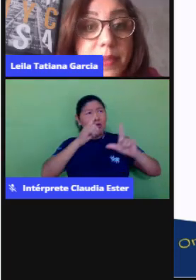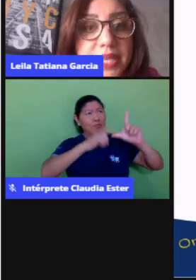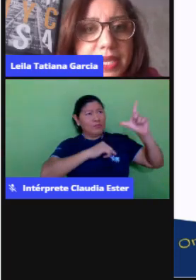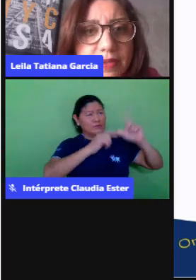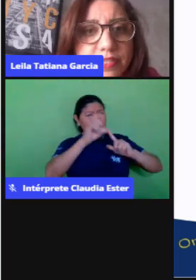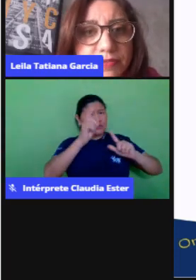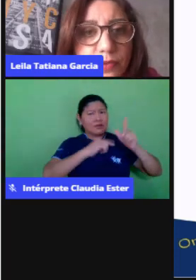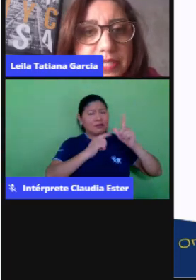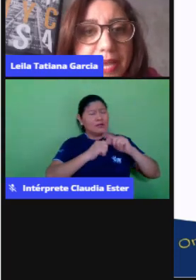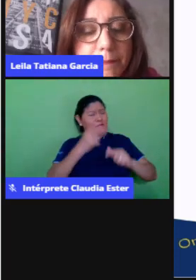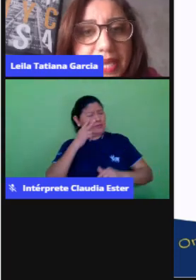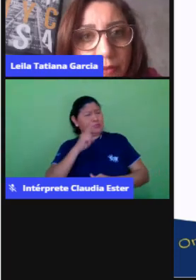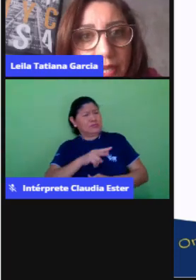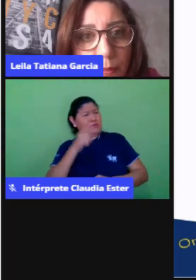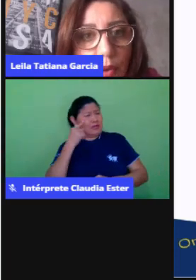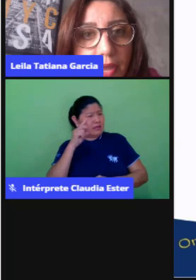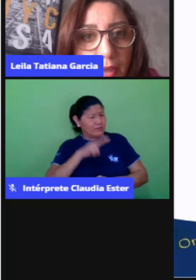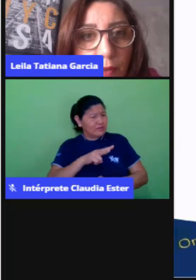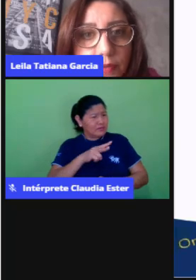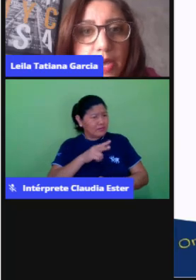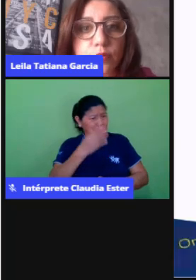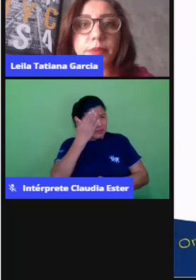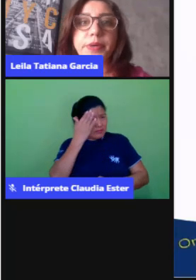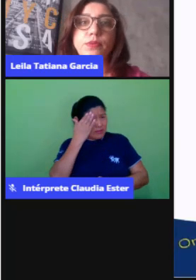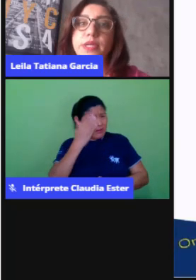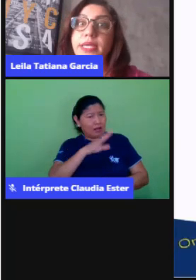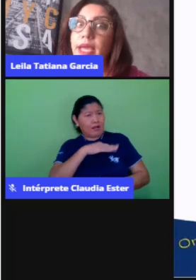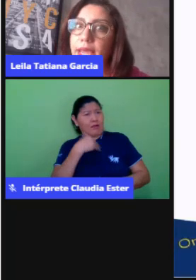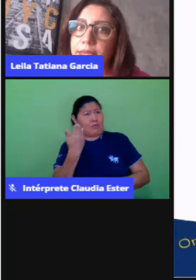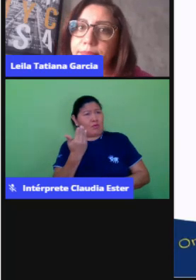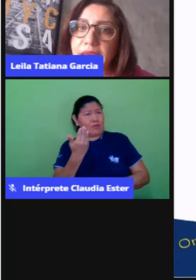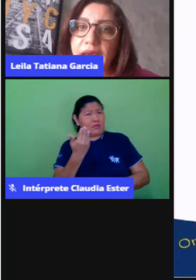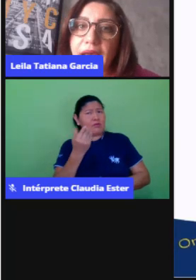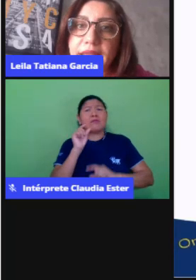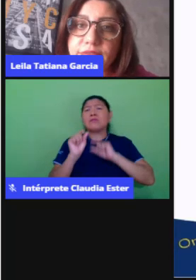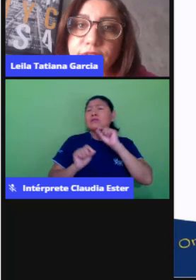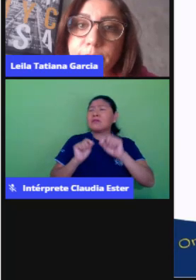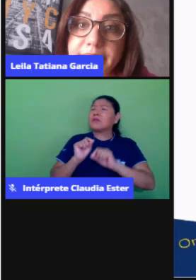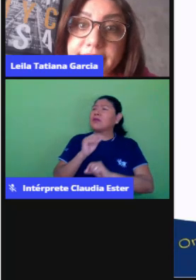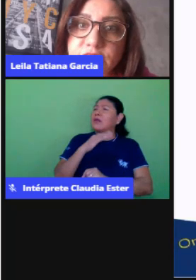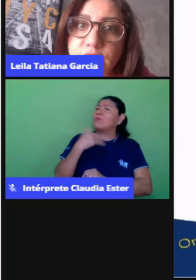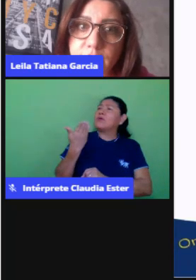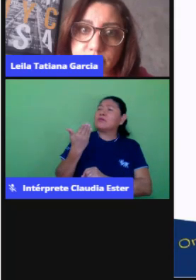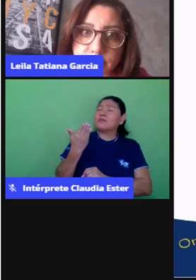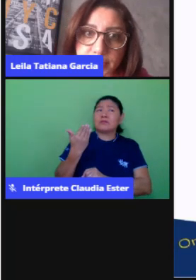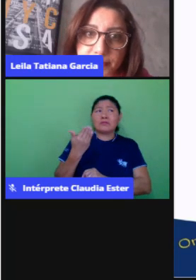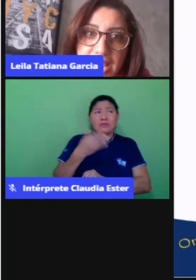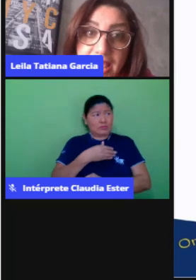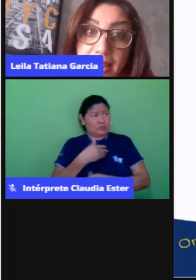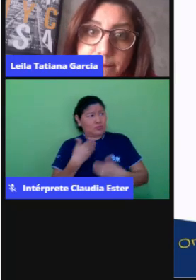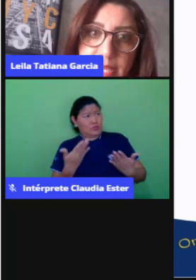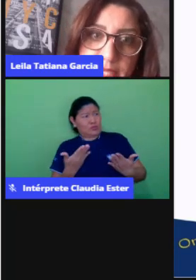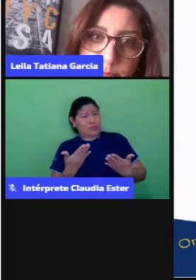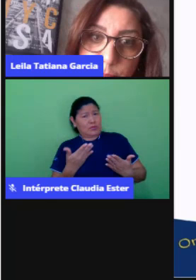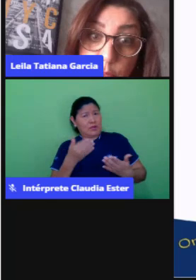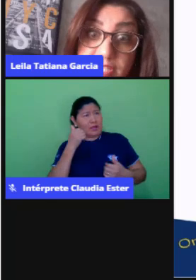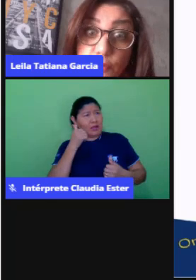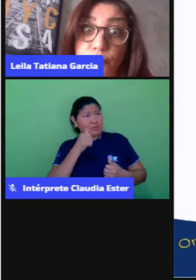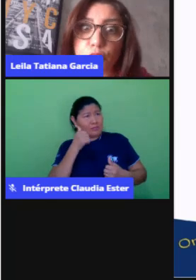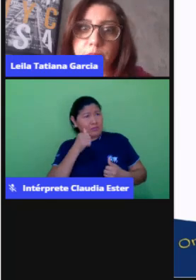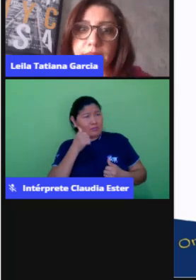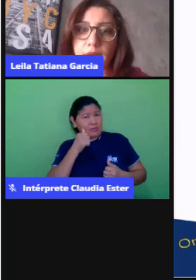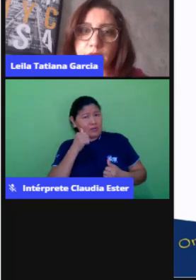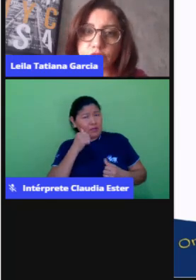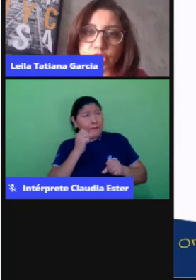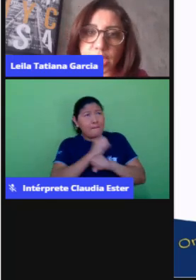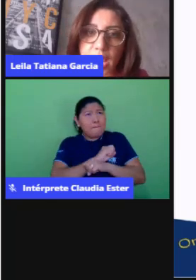talvez. Menina, você ficou sabendo quem morreu? E a outra pergunta, quem? Aí ela falou, Betelgeuse. Ela mesma,